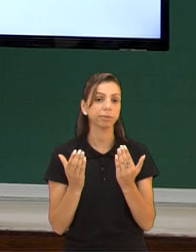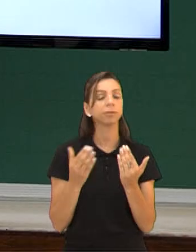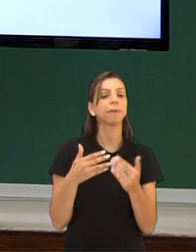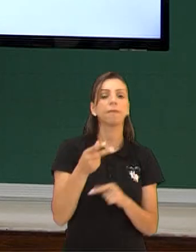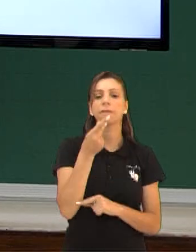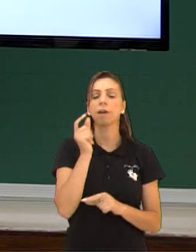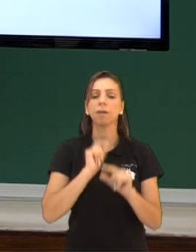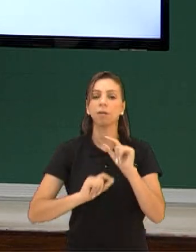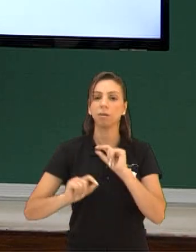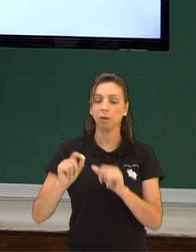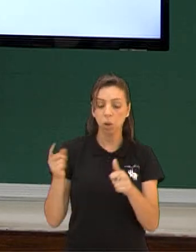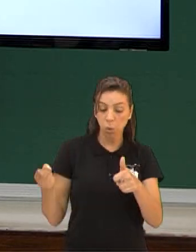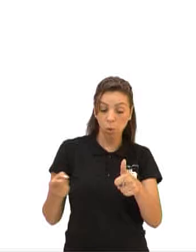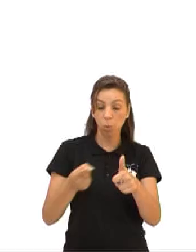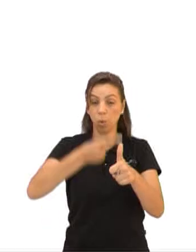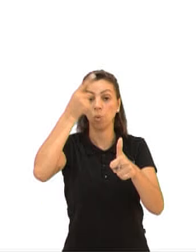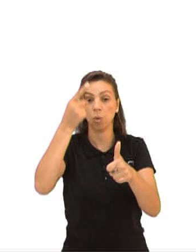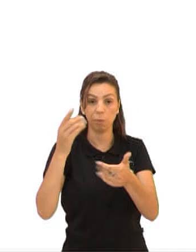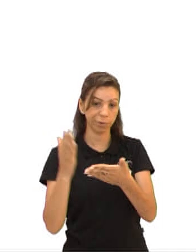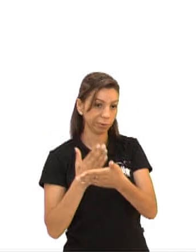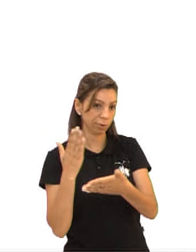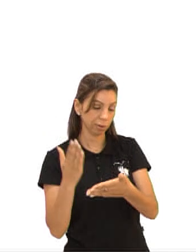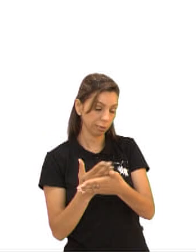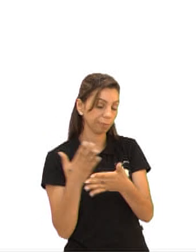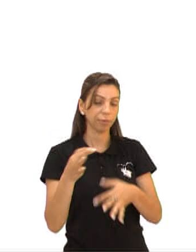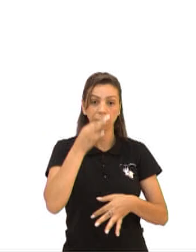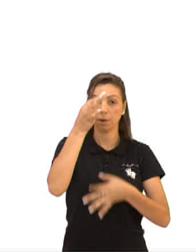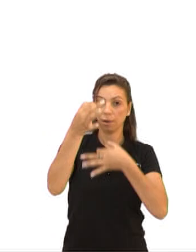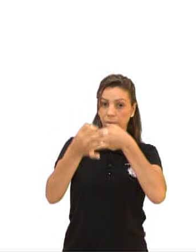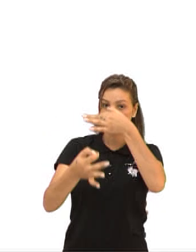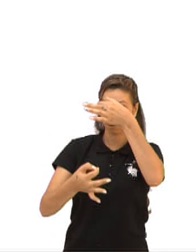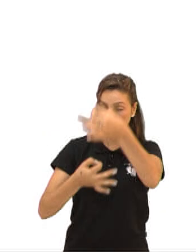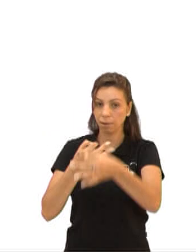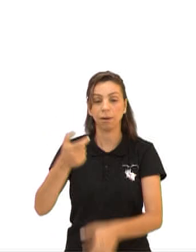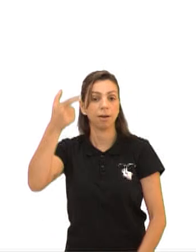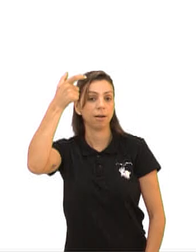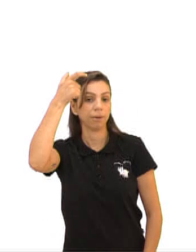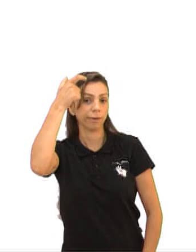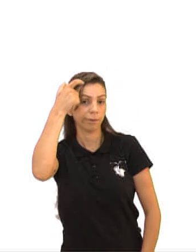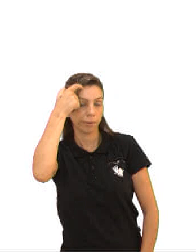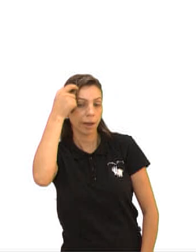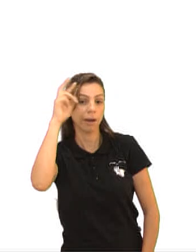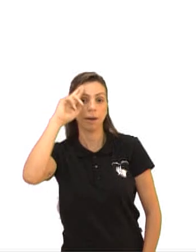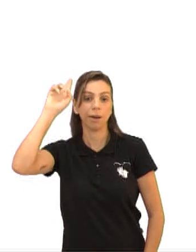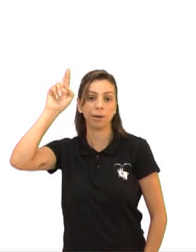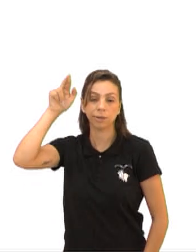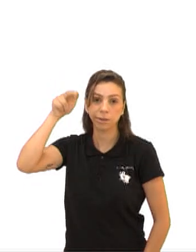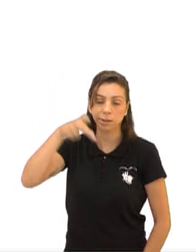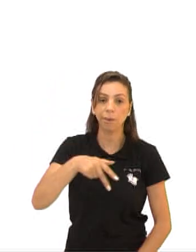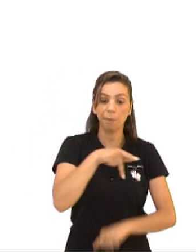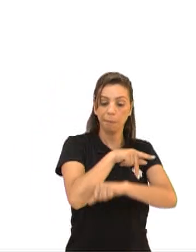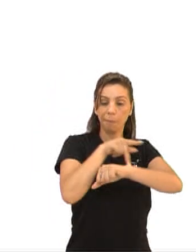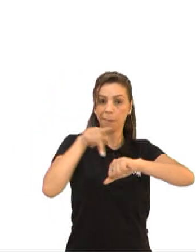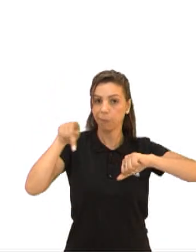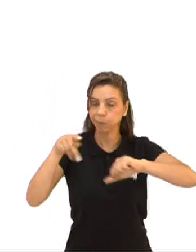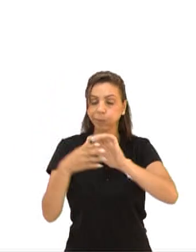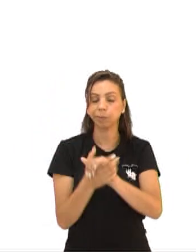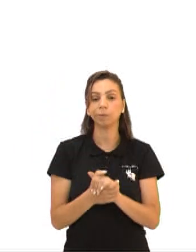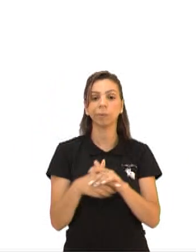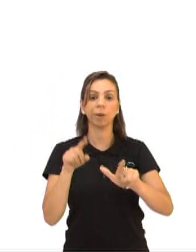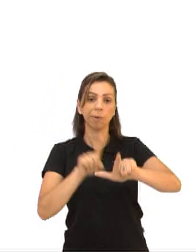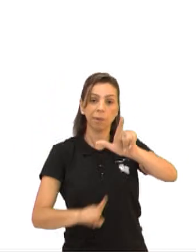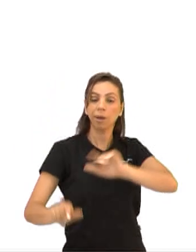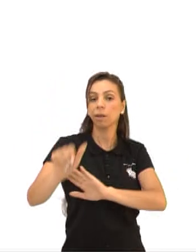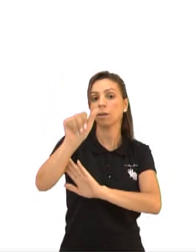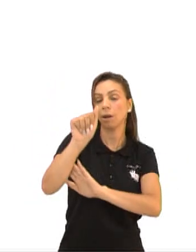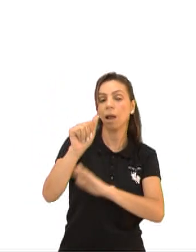fala sobre uma das suas obras. Na Crítica da Razão Pura, letra A, Kant analisa o que podemos conhecer. Letra